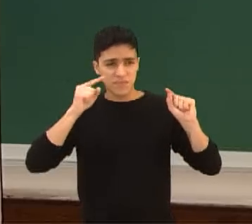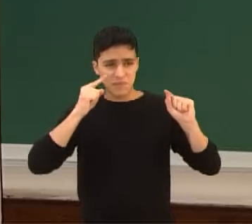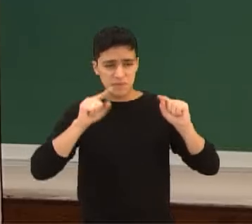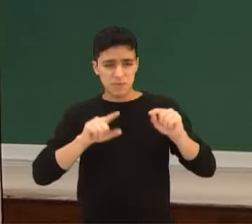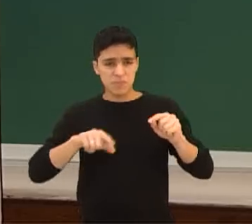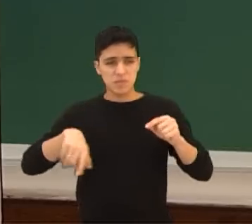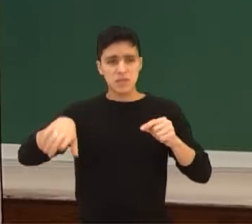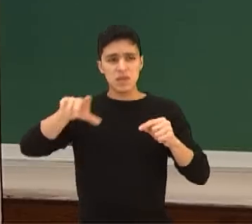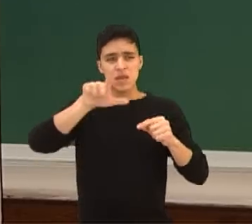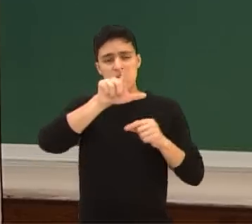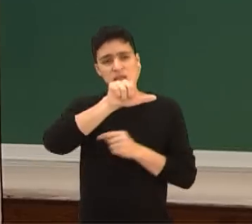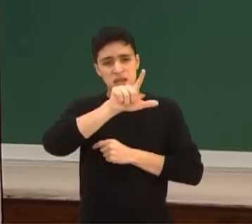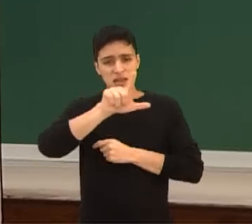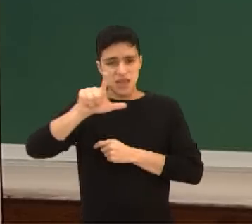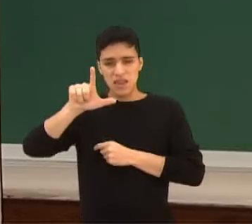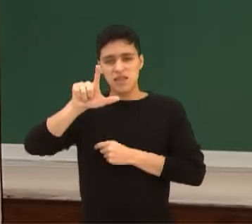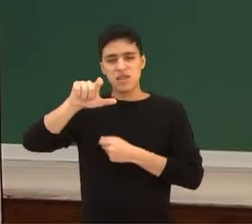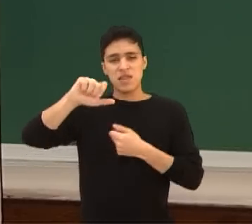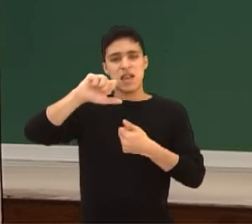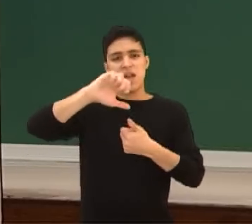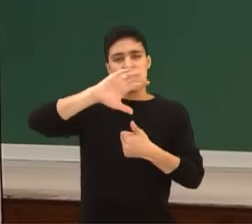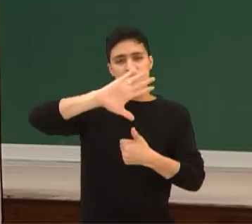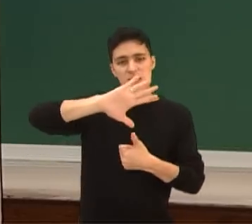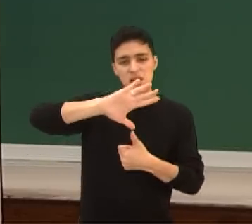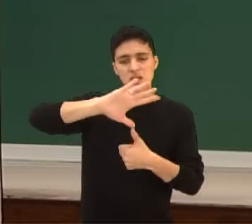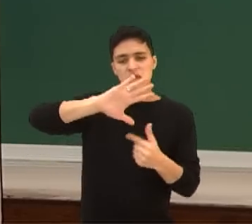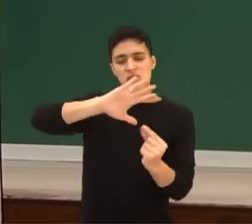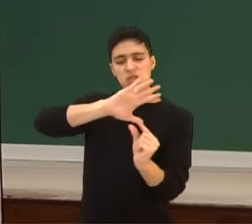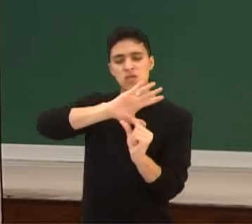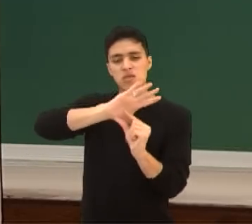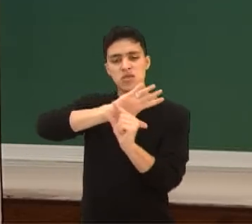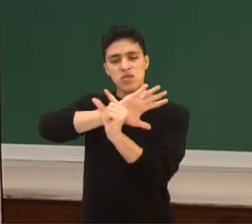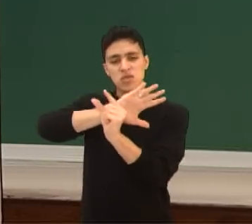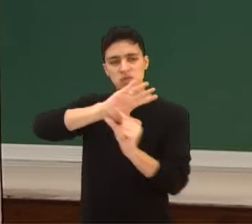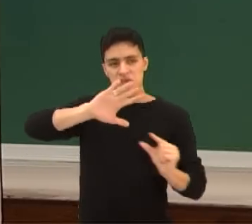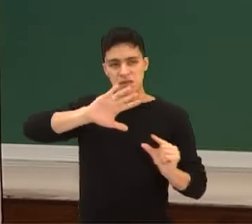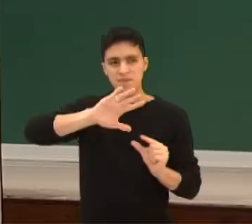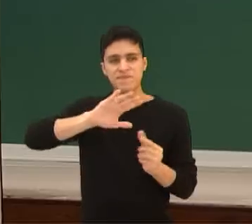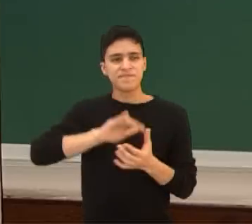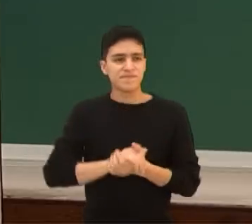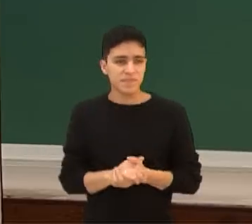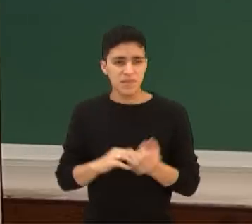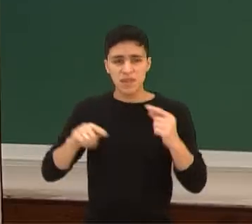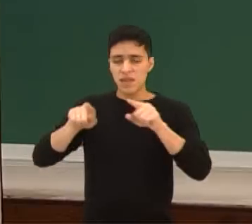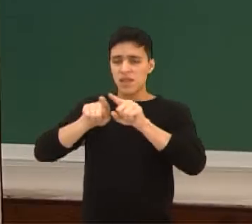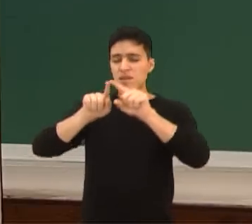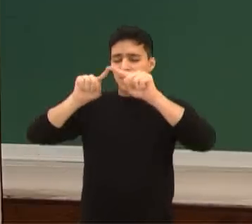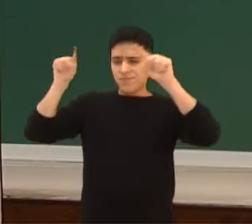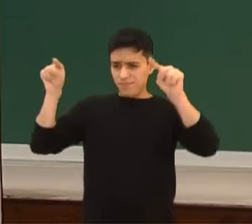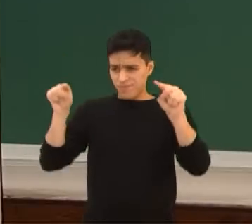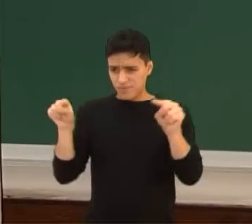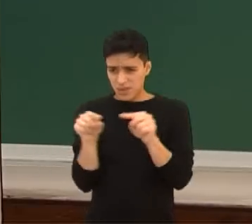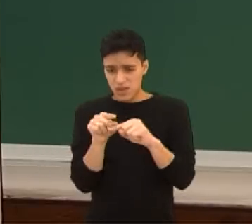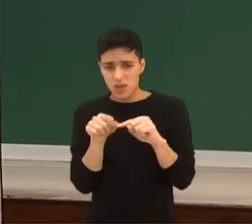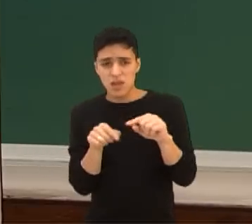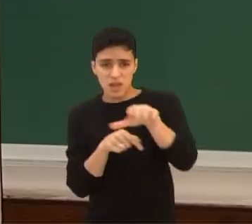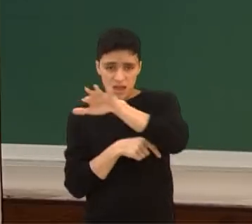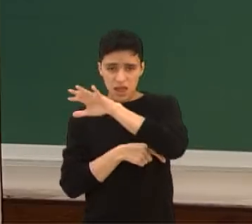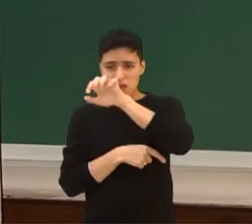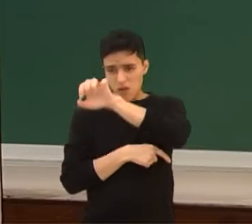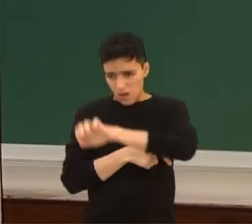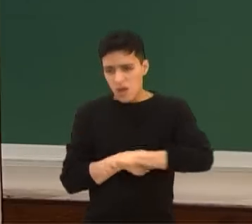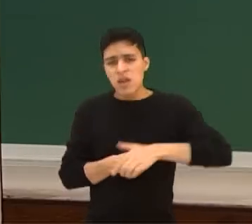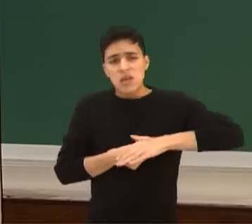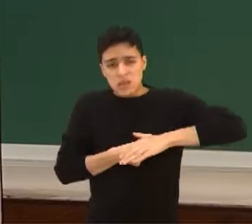leste, na parte da América do Norte, aqui, ó, principalmente na porção leste. Nós temos quase todo o continente europeu